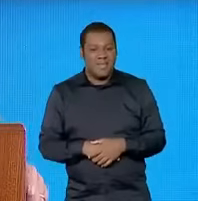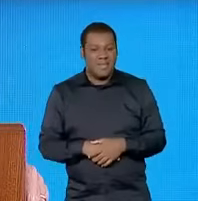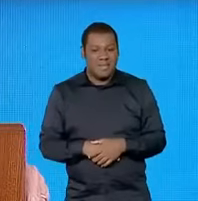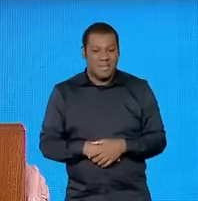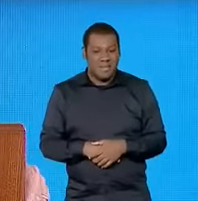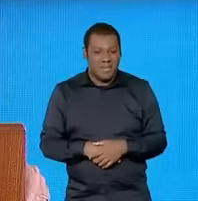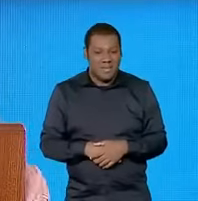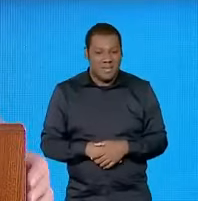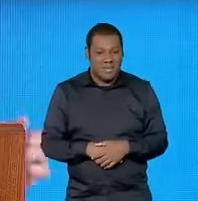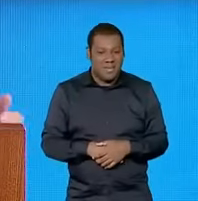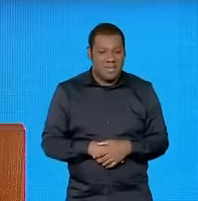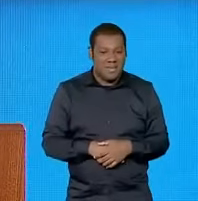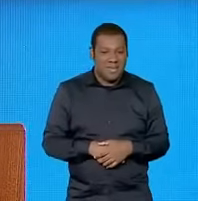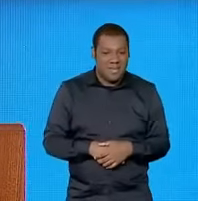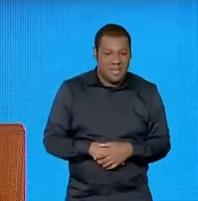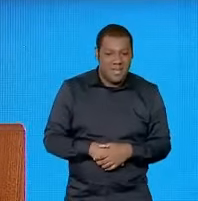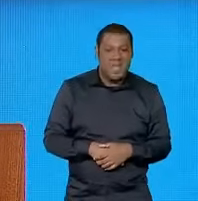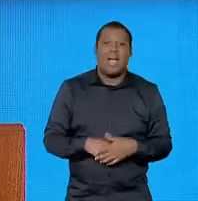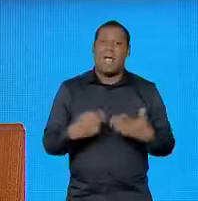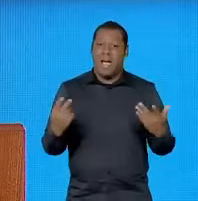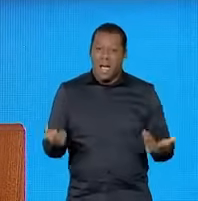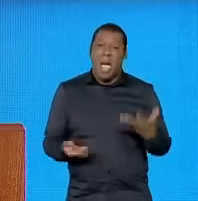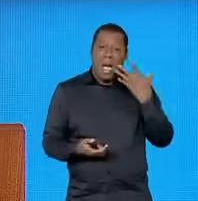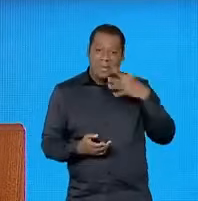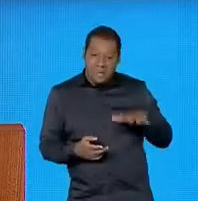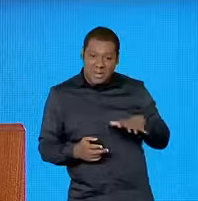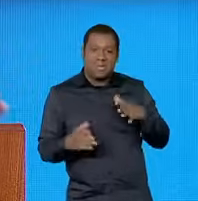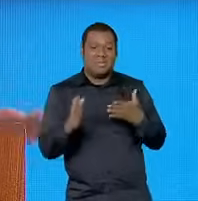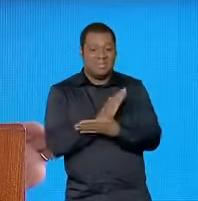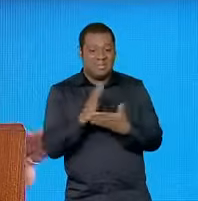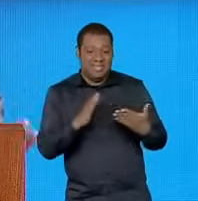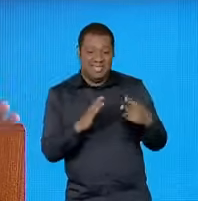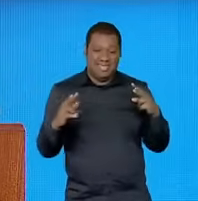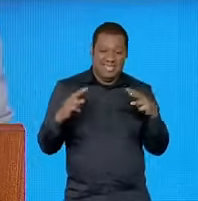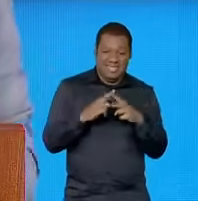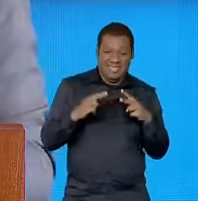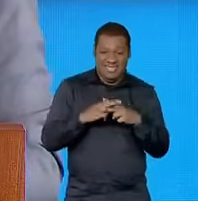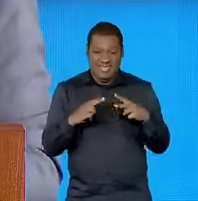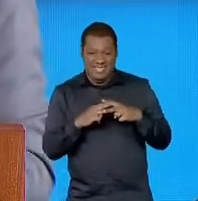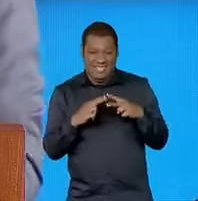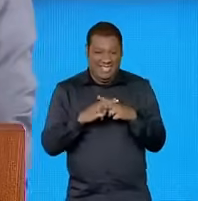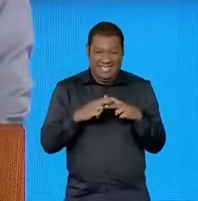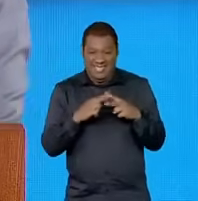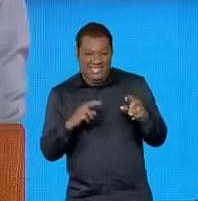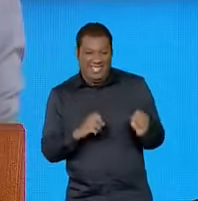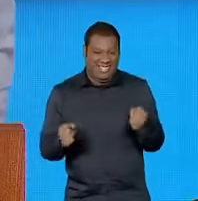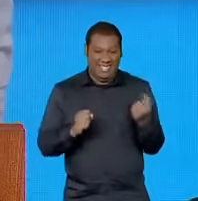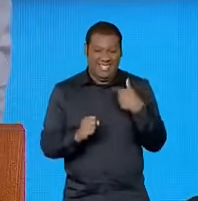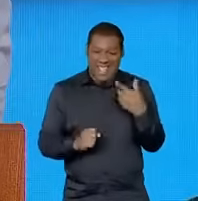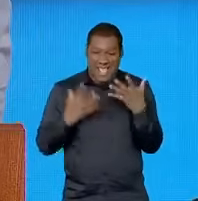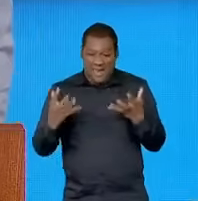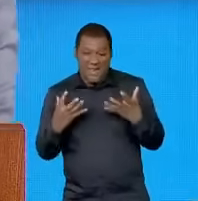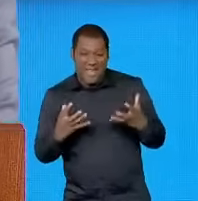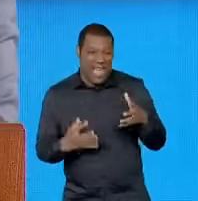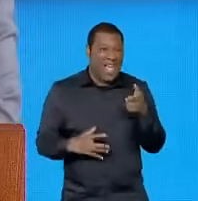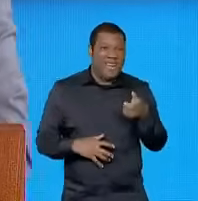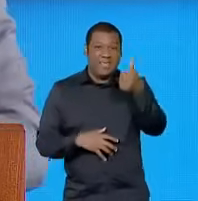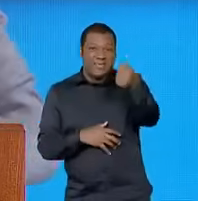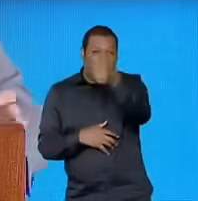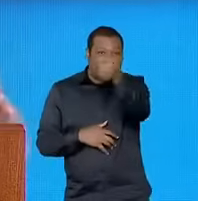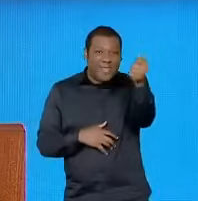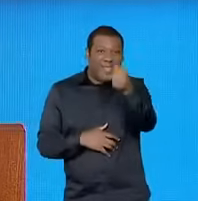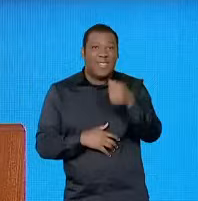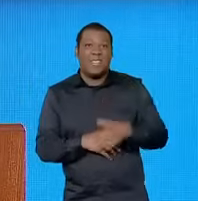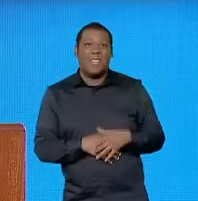Aí quando surgiu o controle remoto, a briga é pelo controle remoto. Quem pegar primeiro fica dono do canal de televisão,